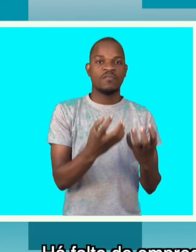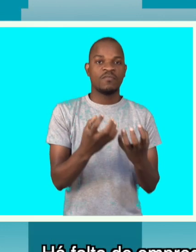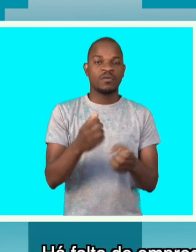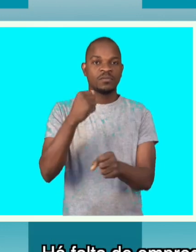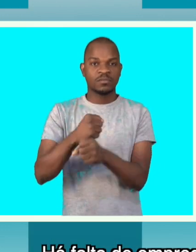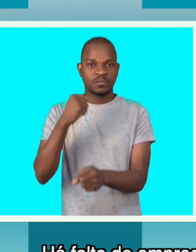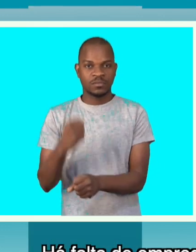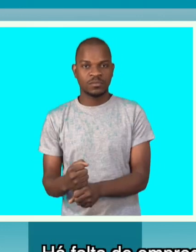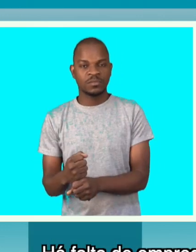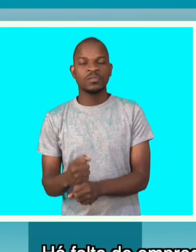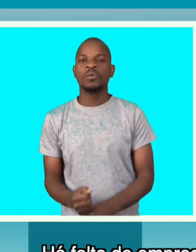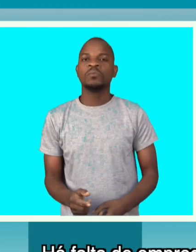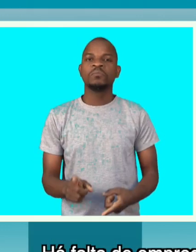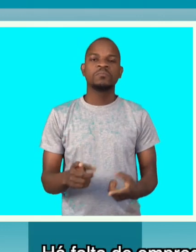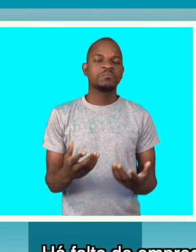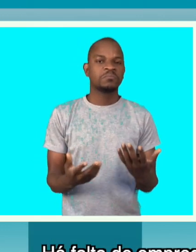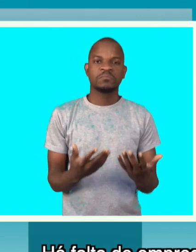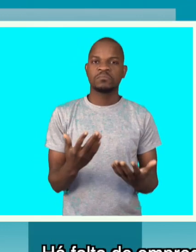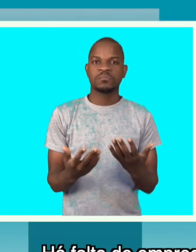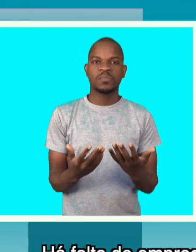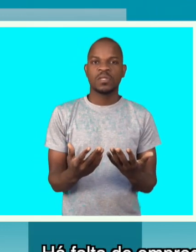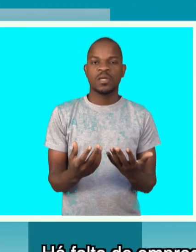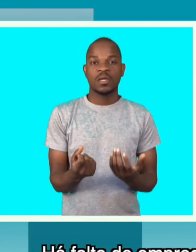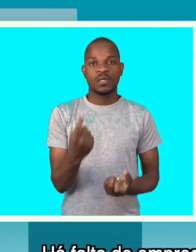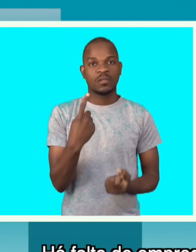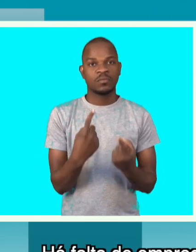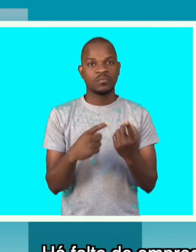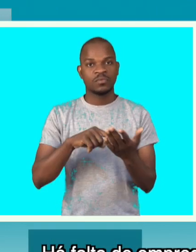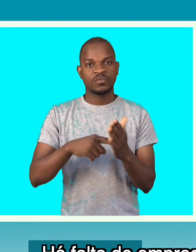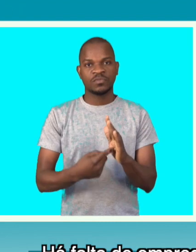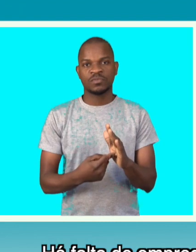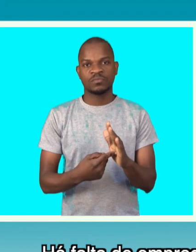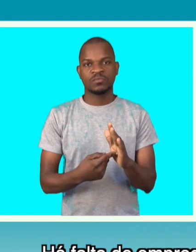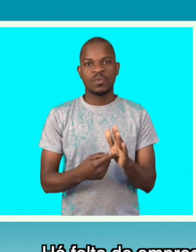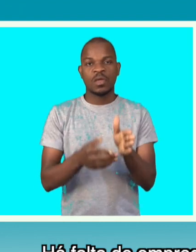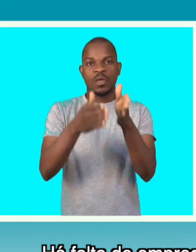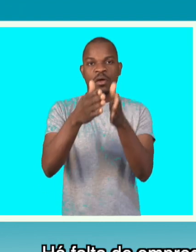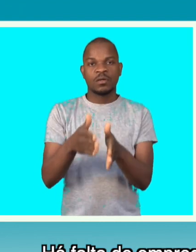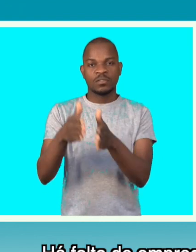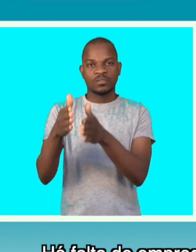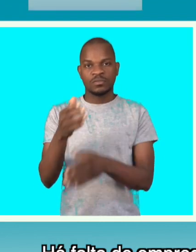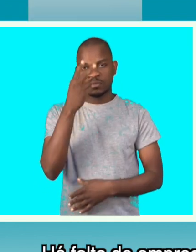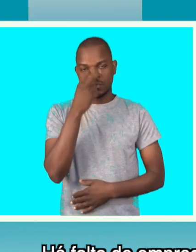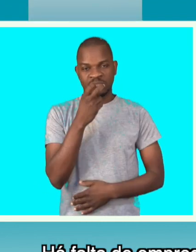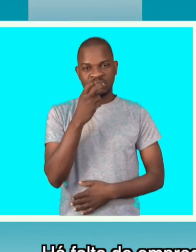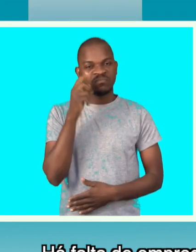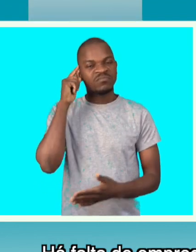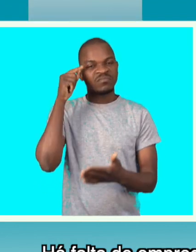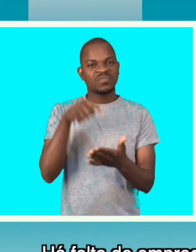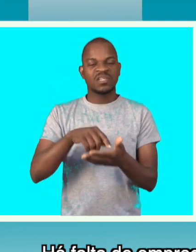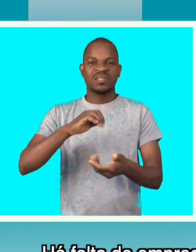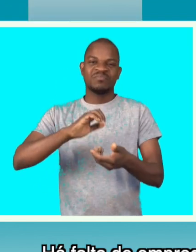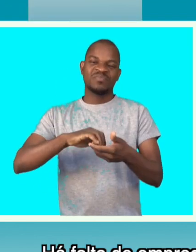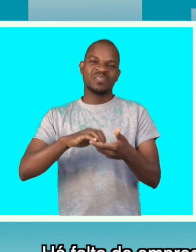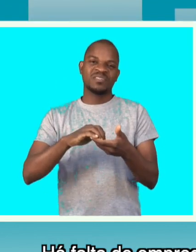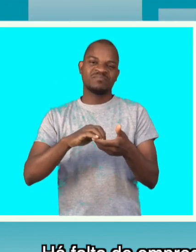de emprego, em algum momento um deficiente visual é uma